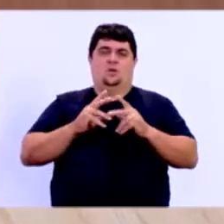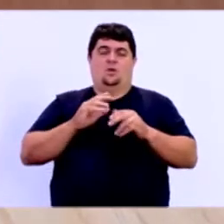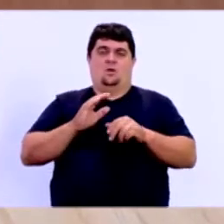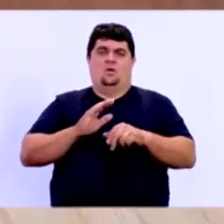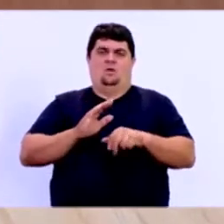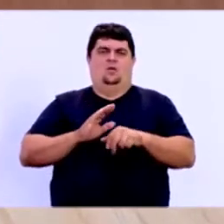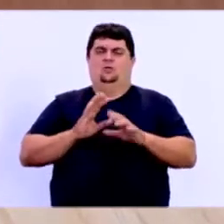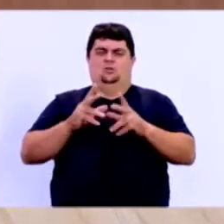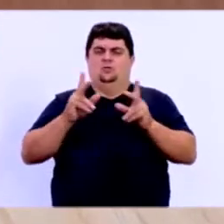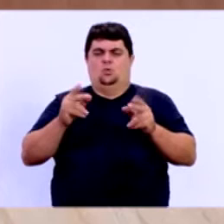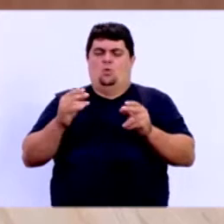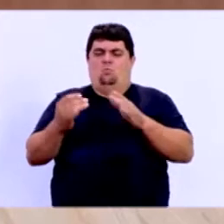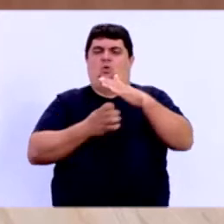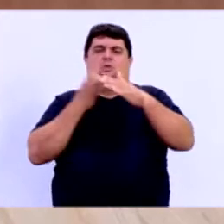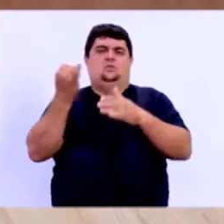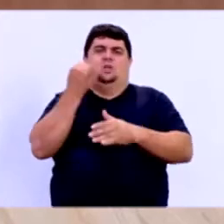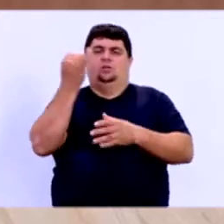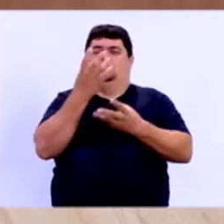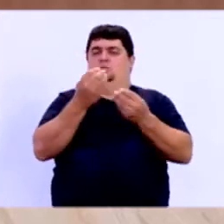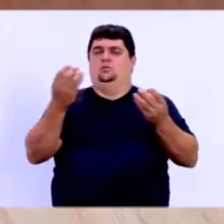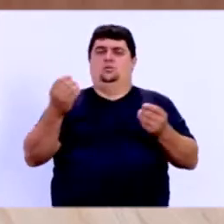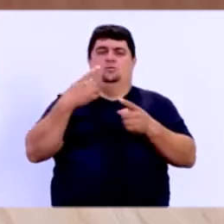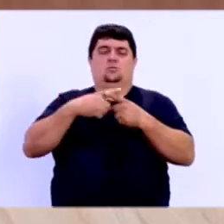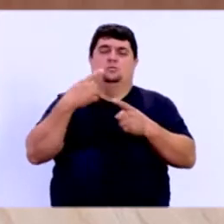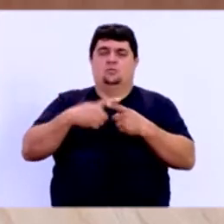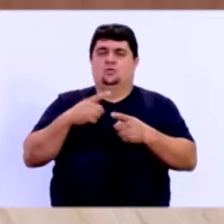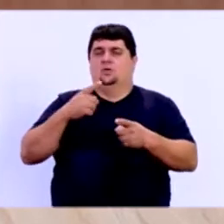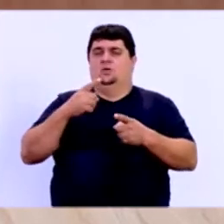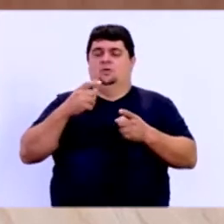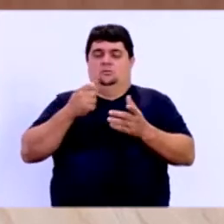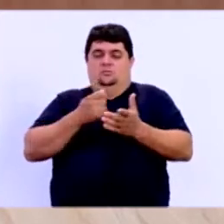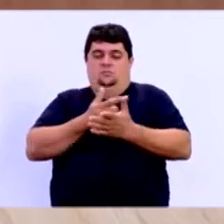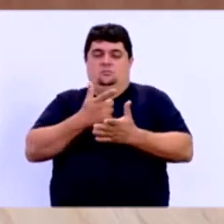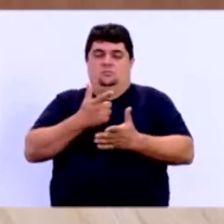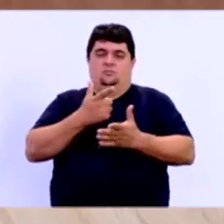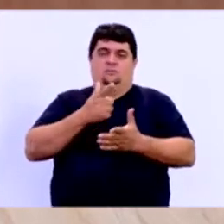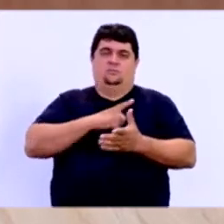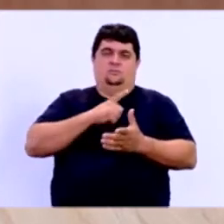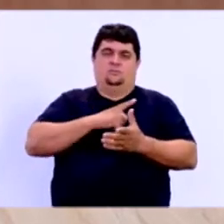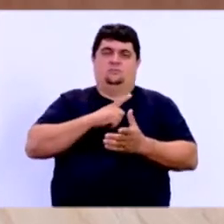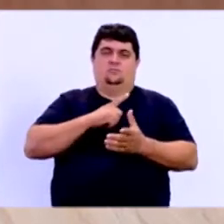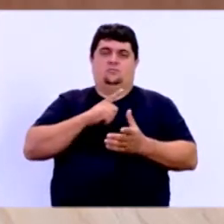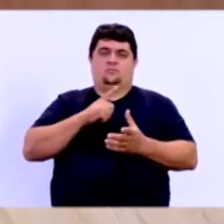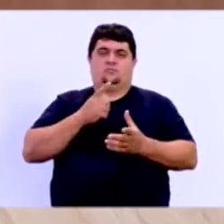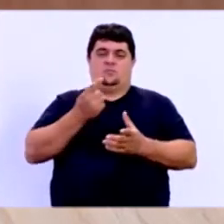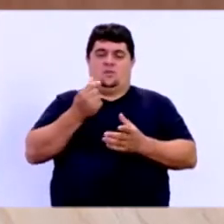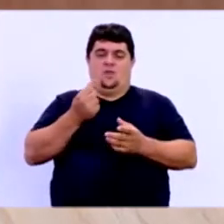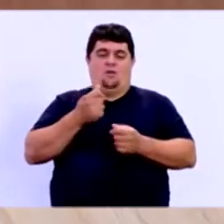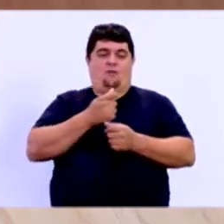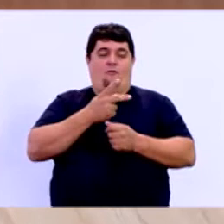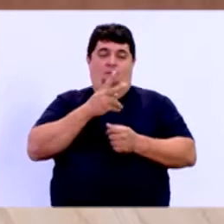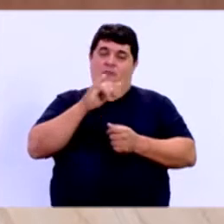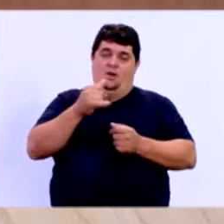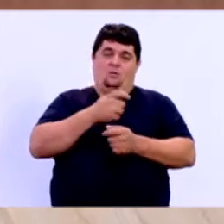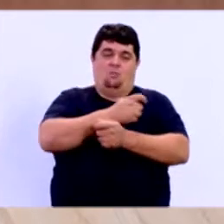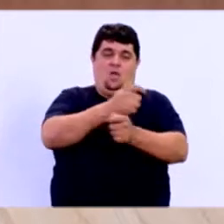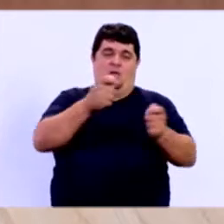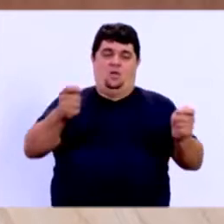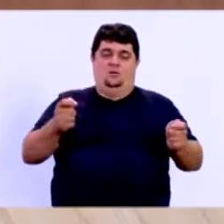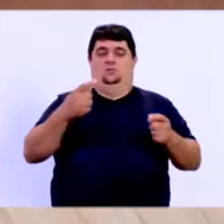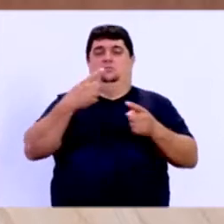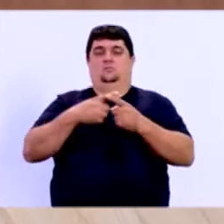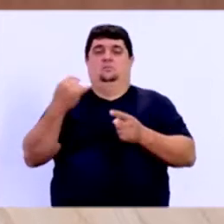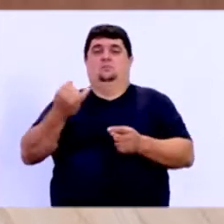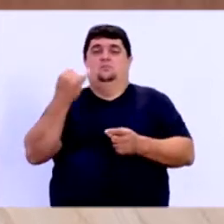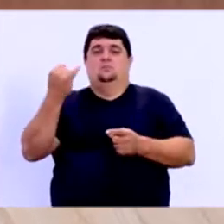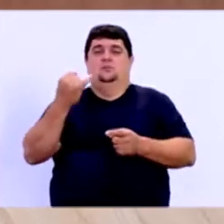vamos dizer assim, dentro da organização, porque é um processo pelo qual passa grande soma de recursos. Então é